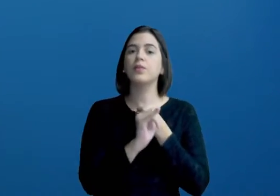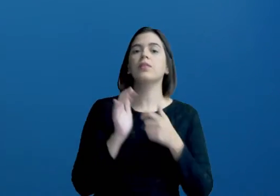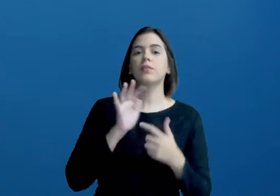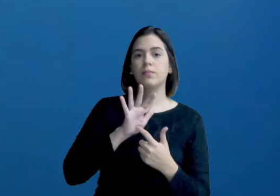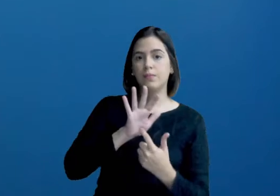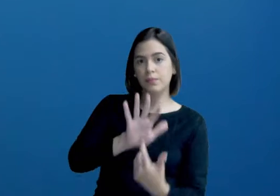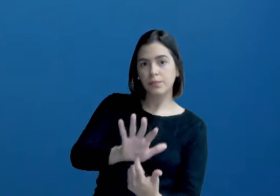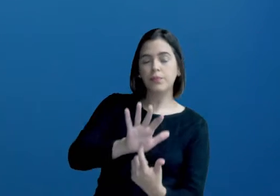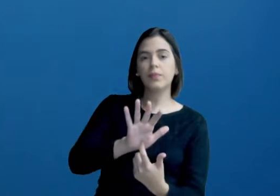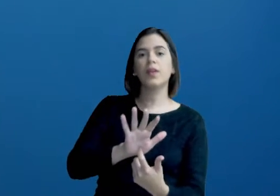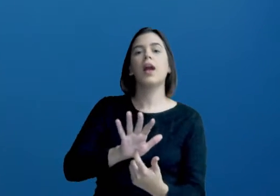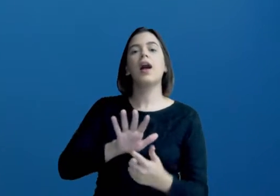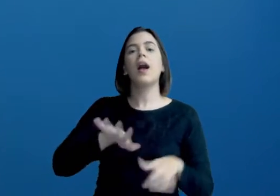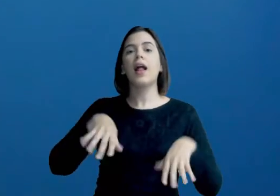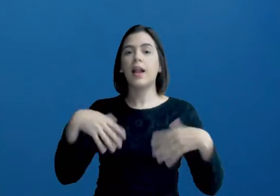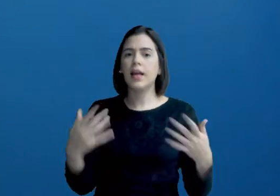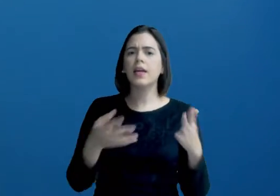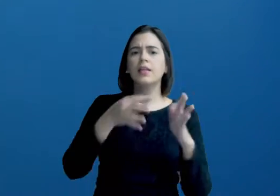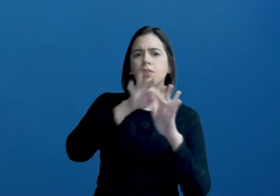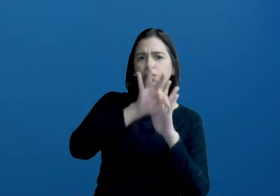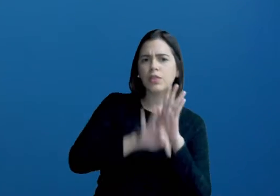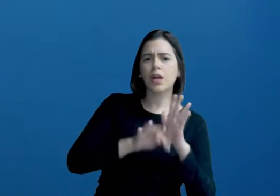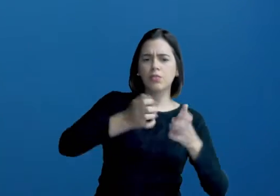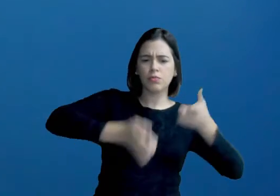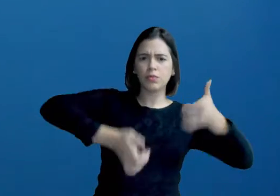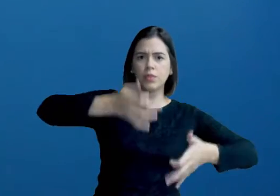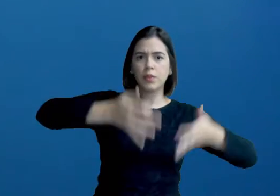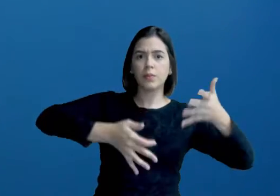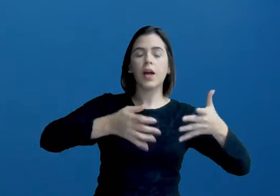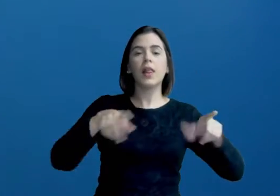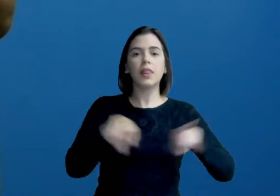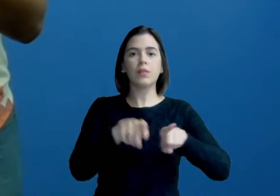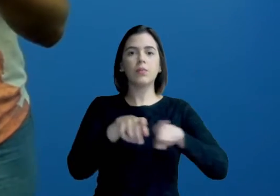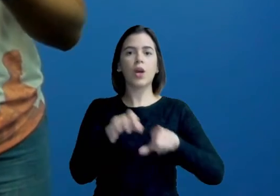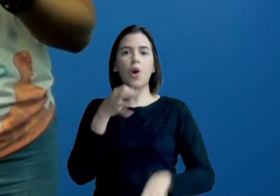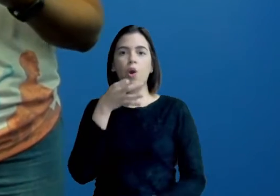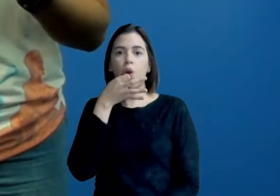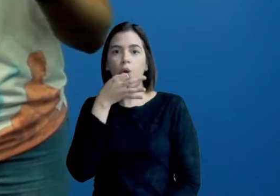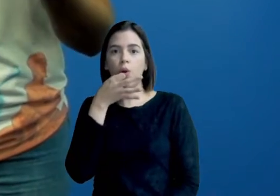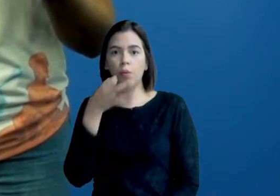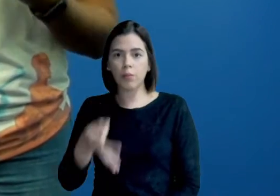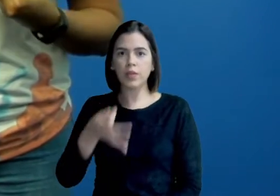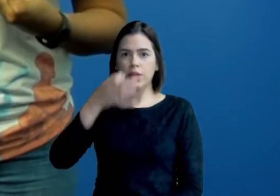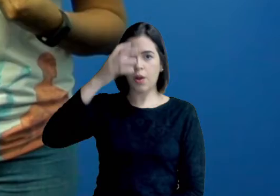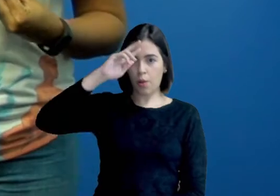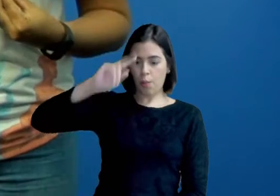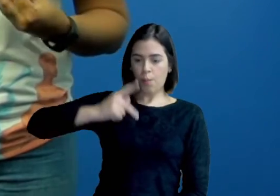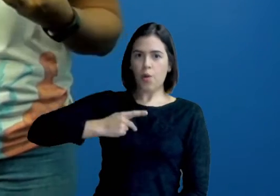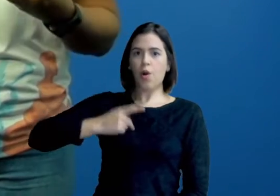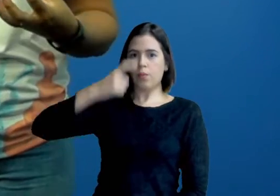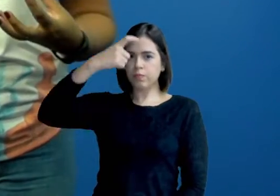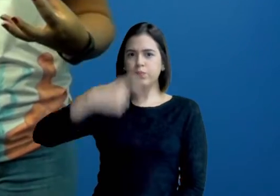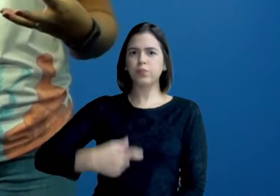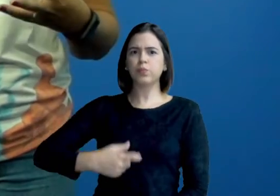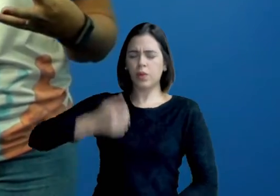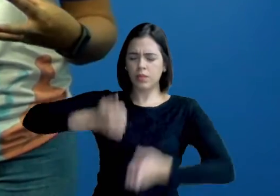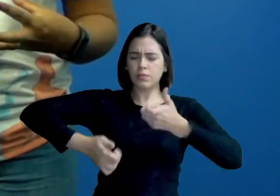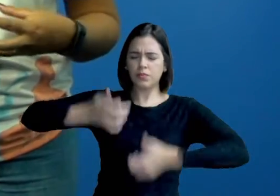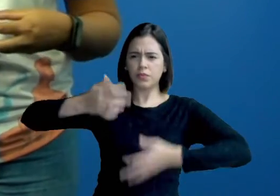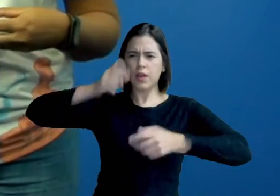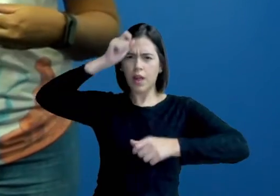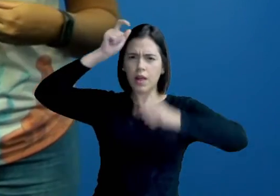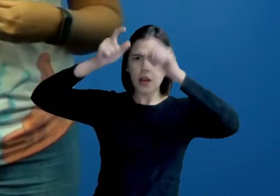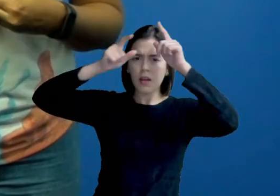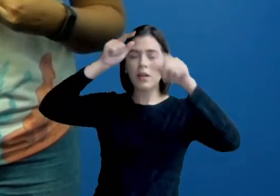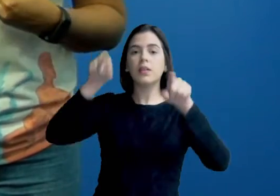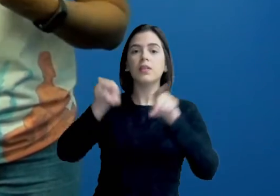ela traz? Além dela narrar esse texto, ela traz a opinião daquele que está narrando. Então,